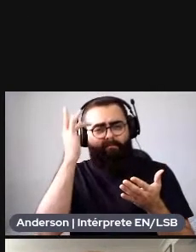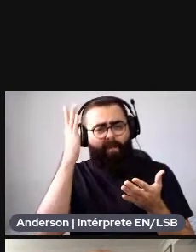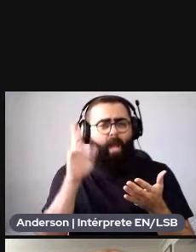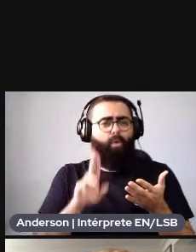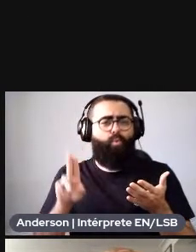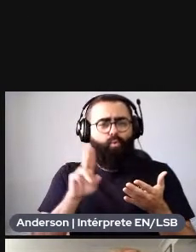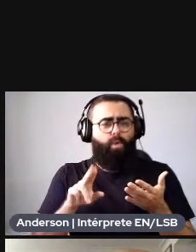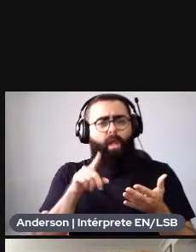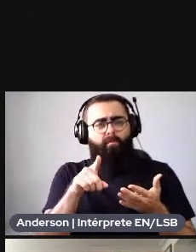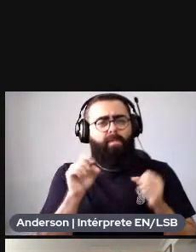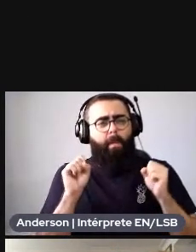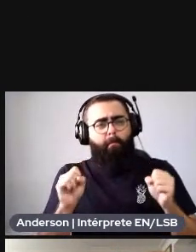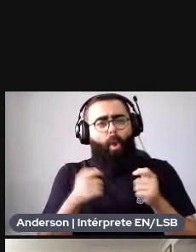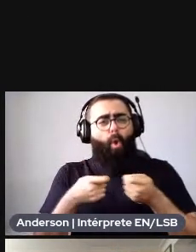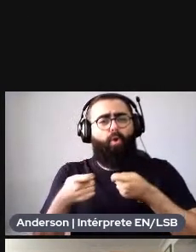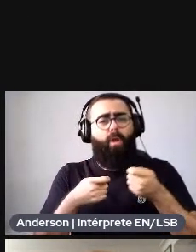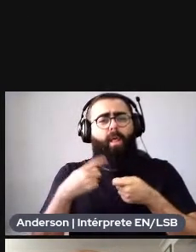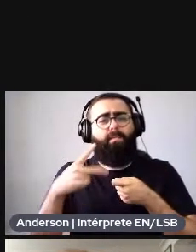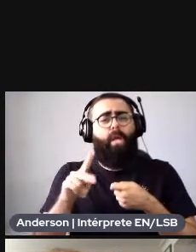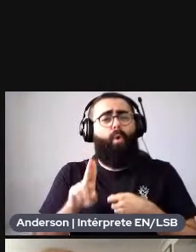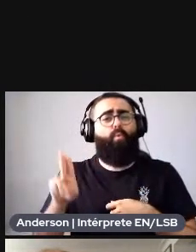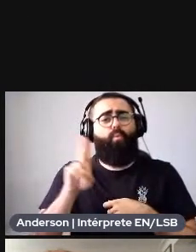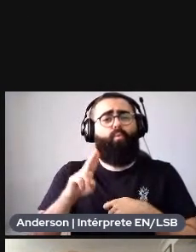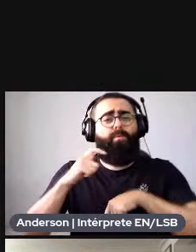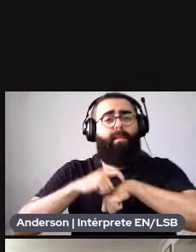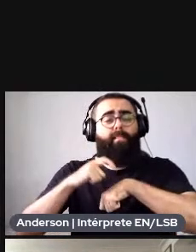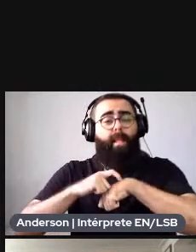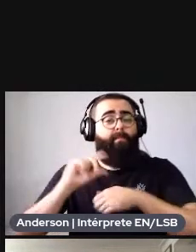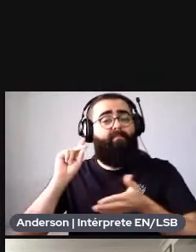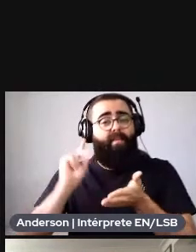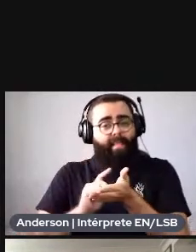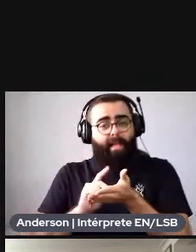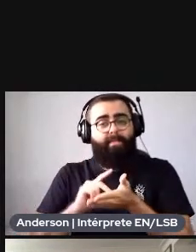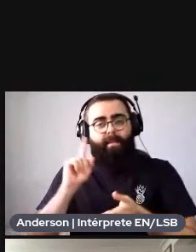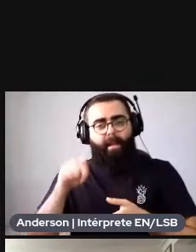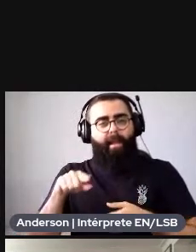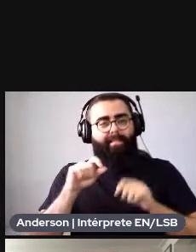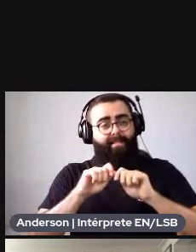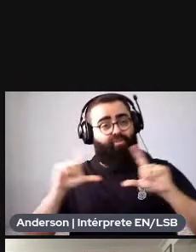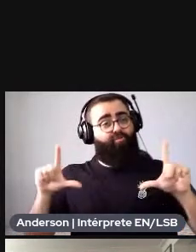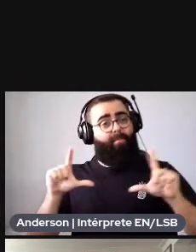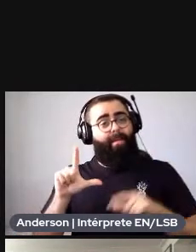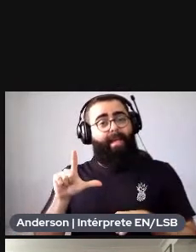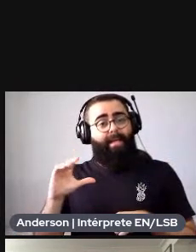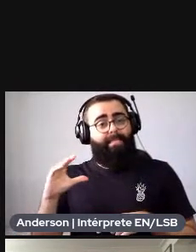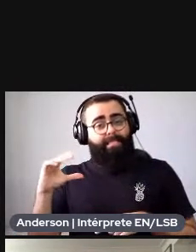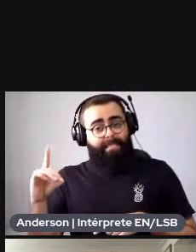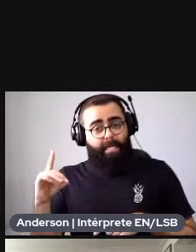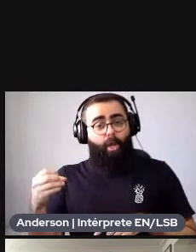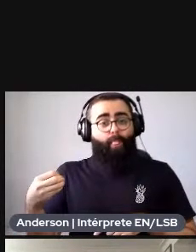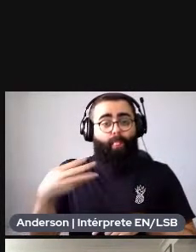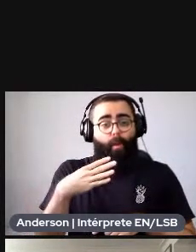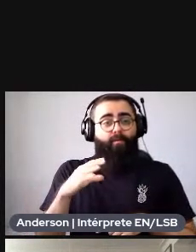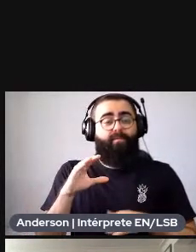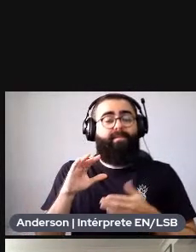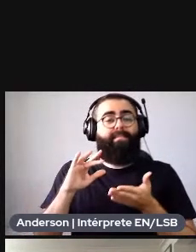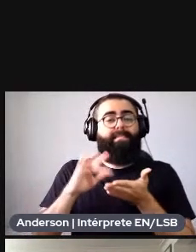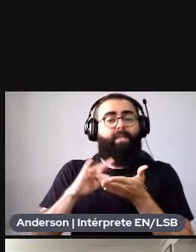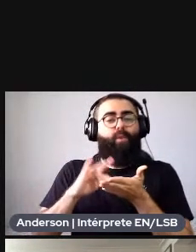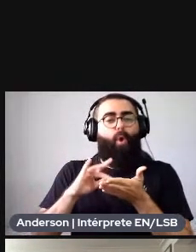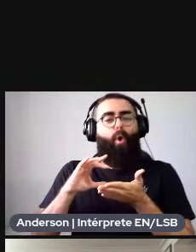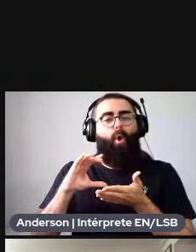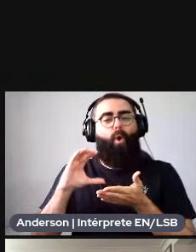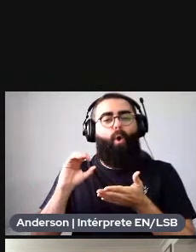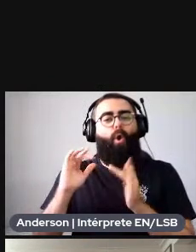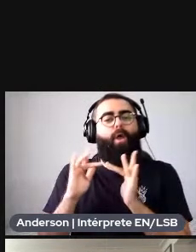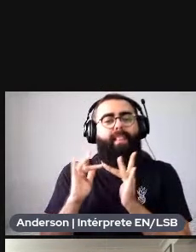tempo real através do seu display LCD. O novo Sensor Connect 2 vem com uma aplicação gratuita